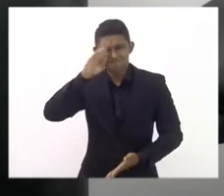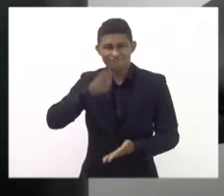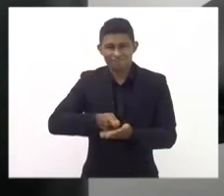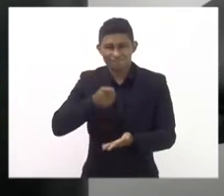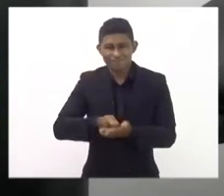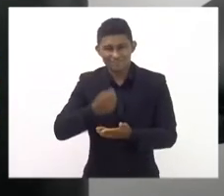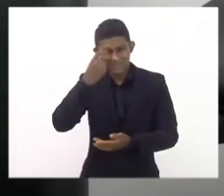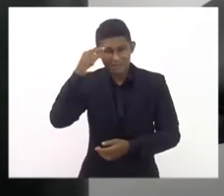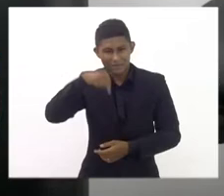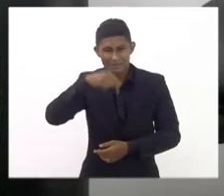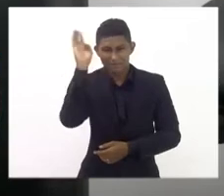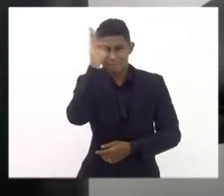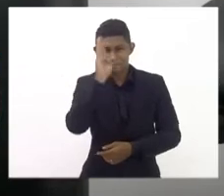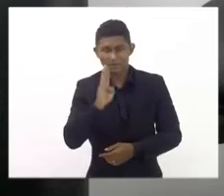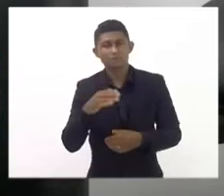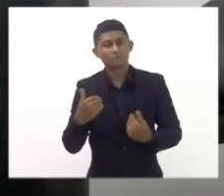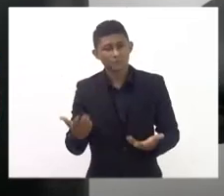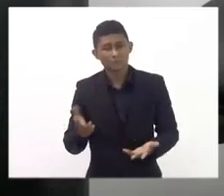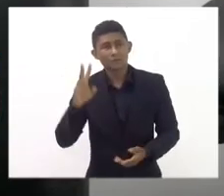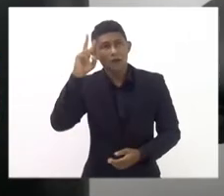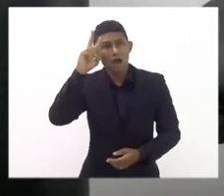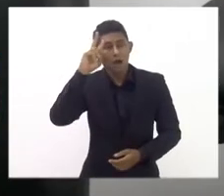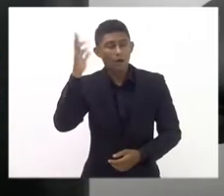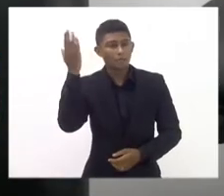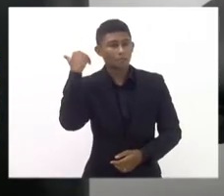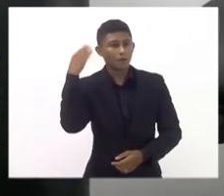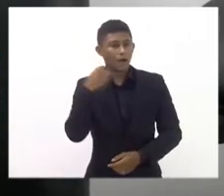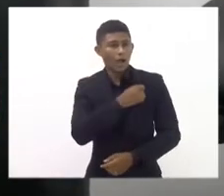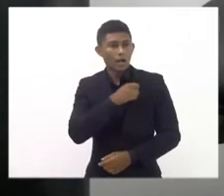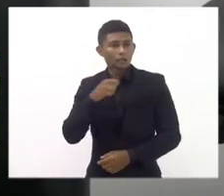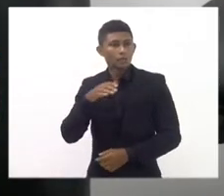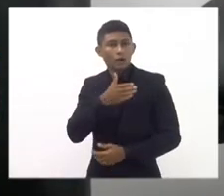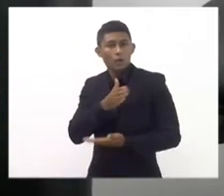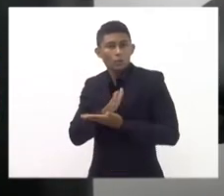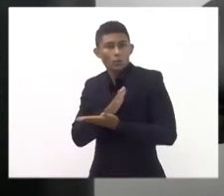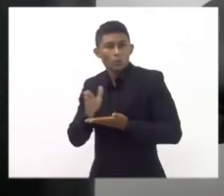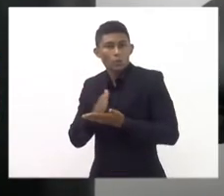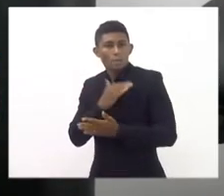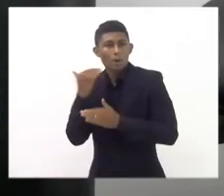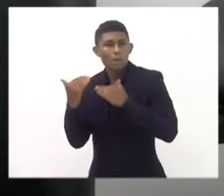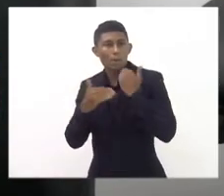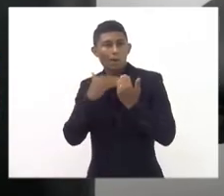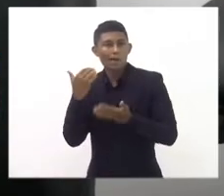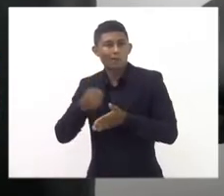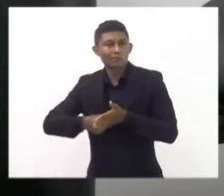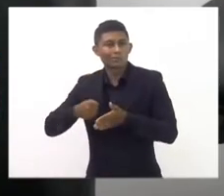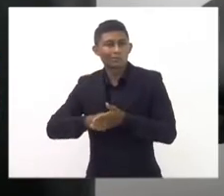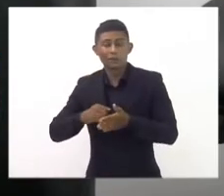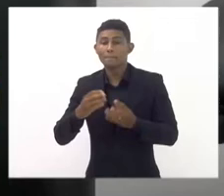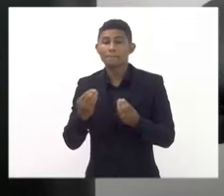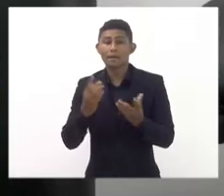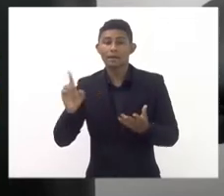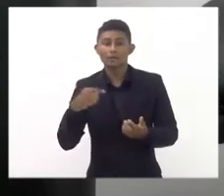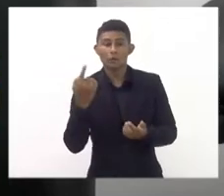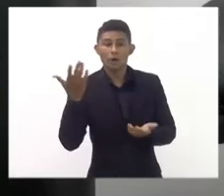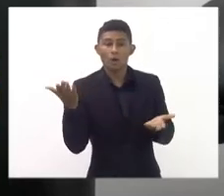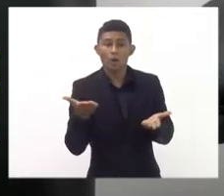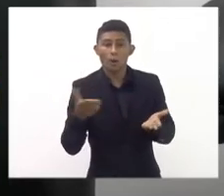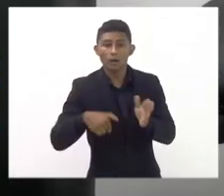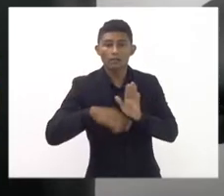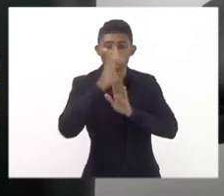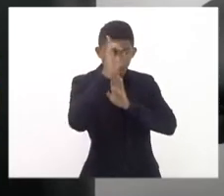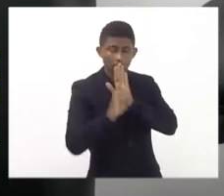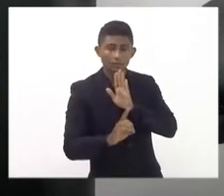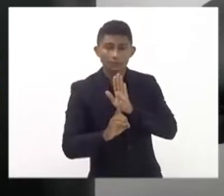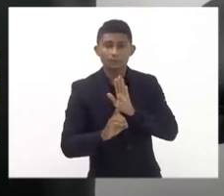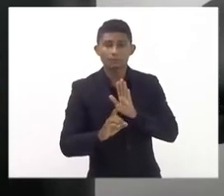no país, e relembrando os estudantes que no passado morreram para que a gente pudesse ter os nossos direitos garantidos, e como hoje ainda é o